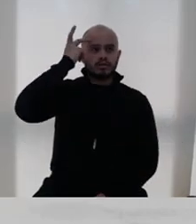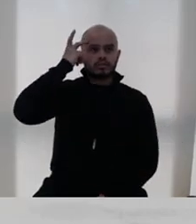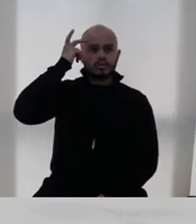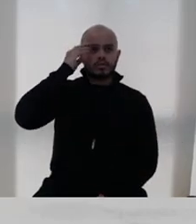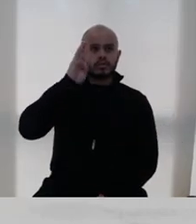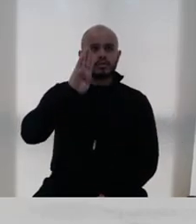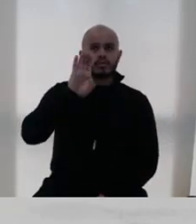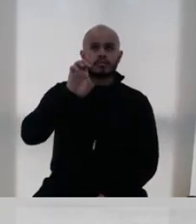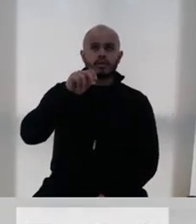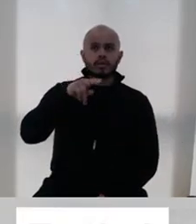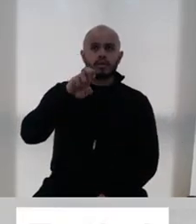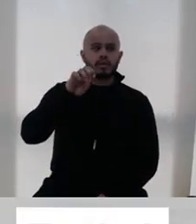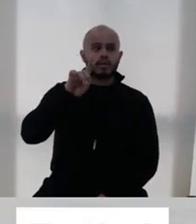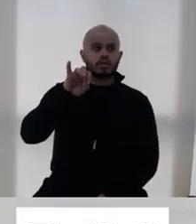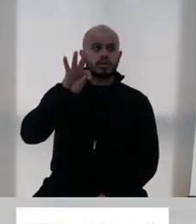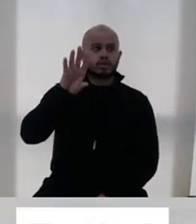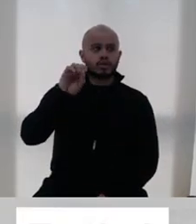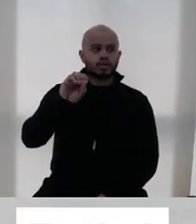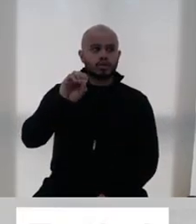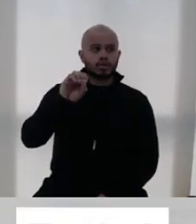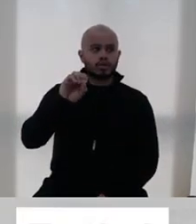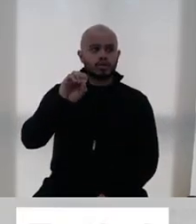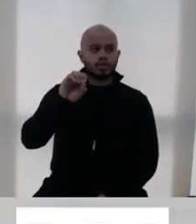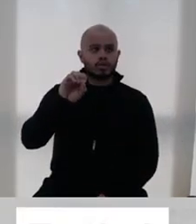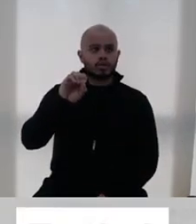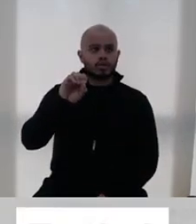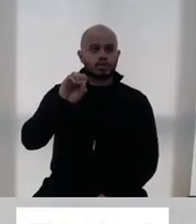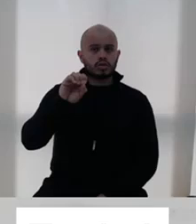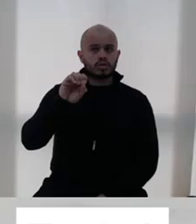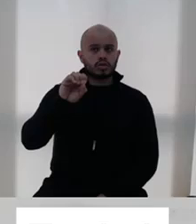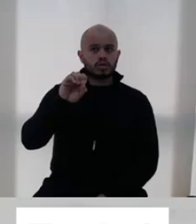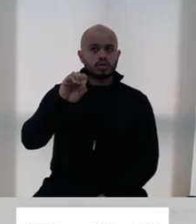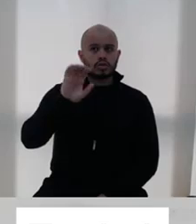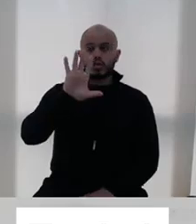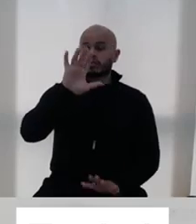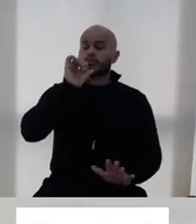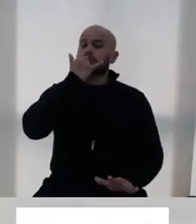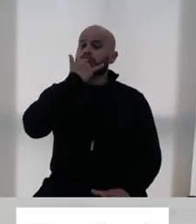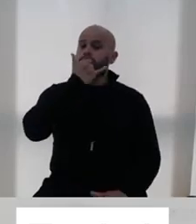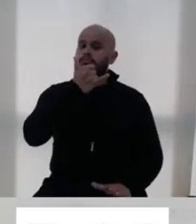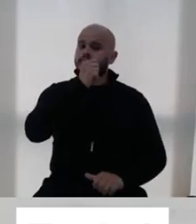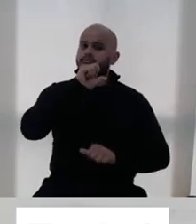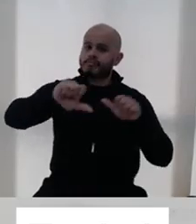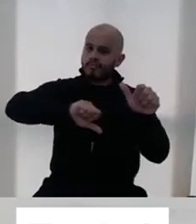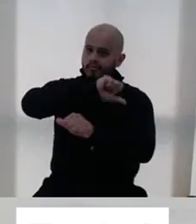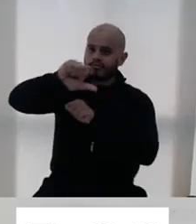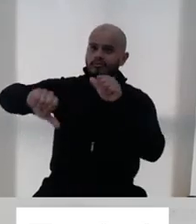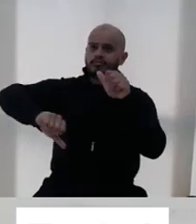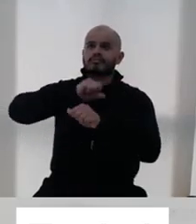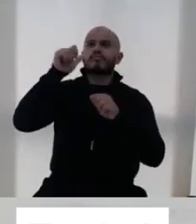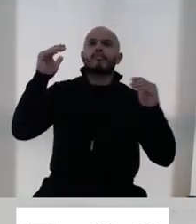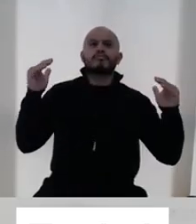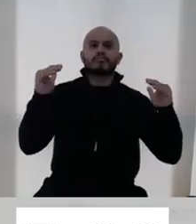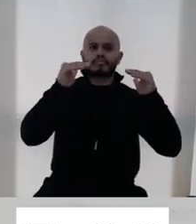muito bendito. Houve uma inversão de pauta, com a qual a presidência